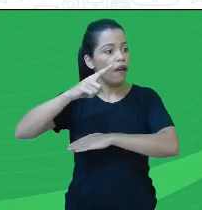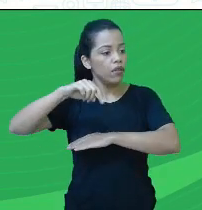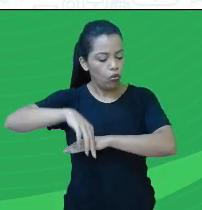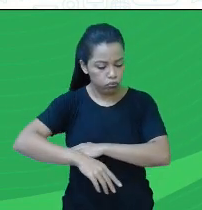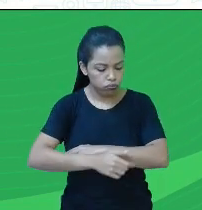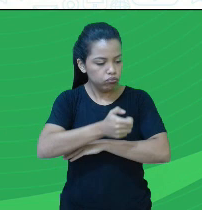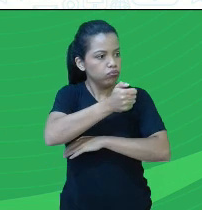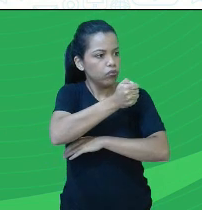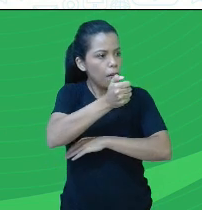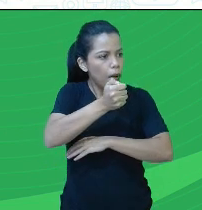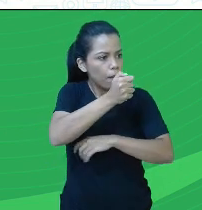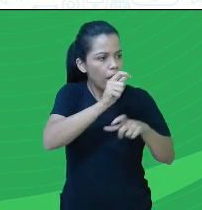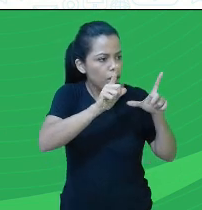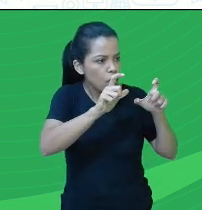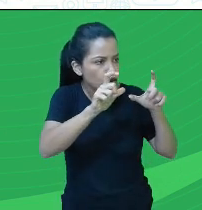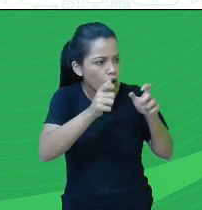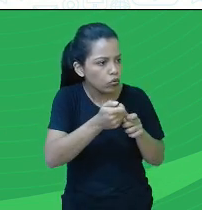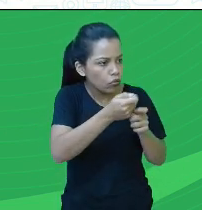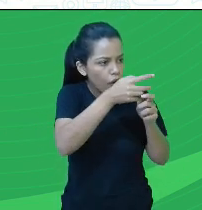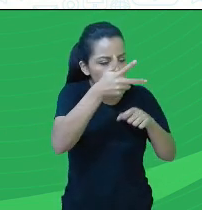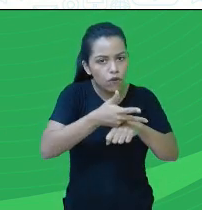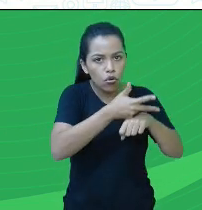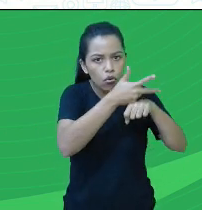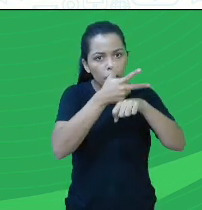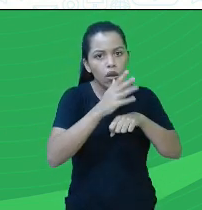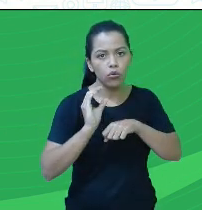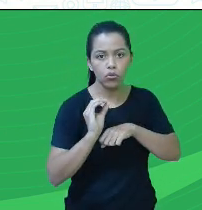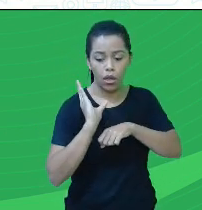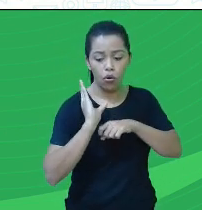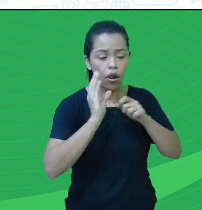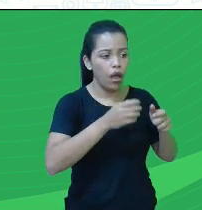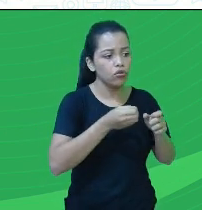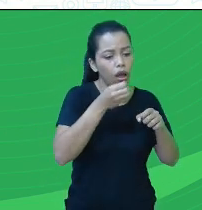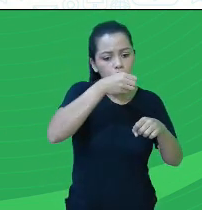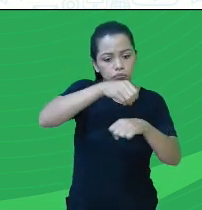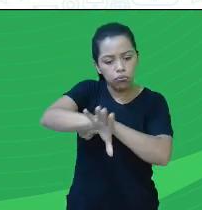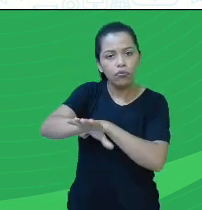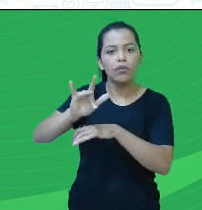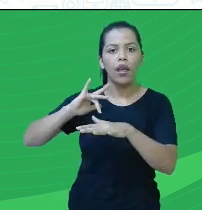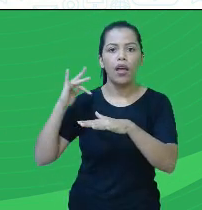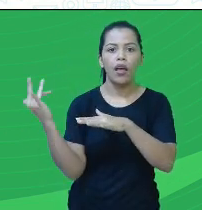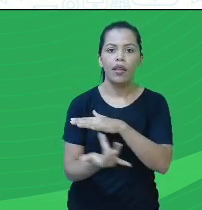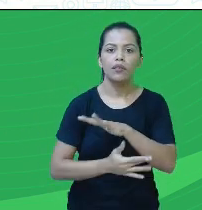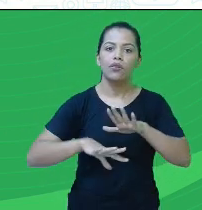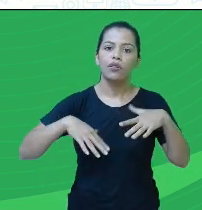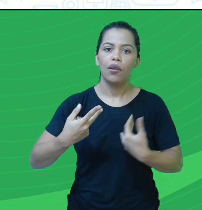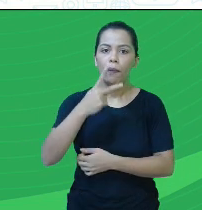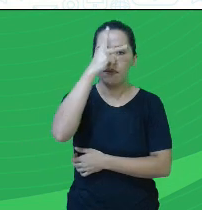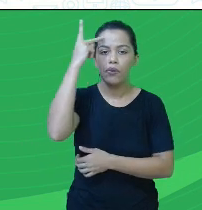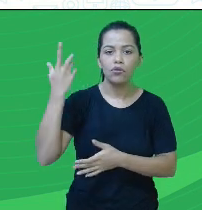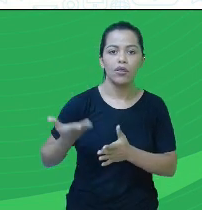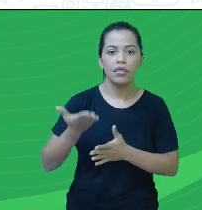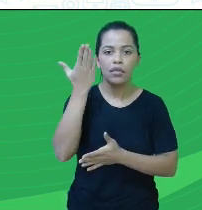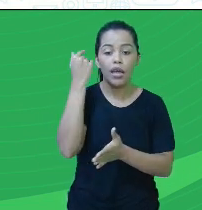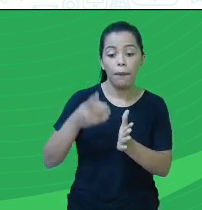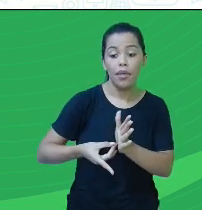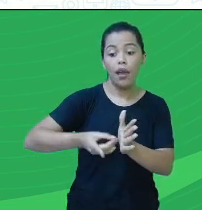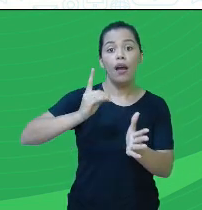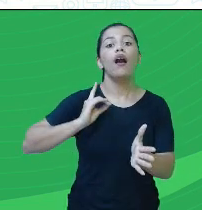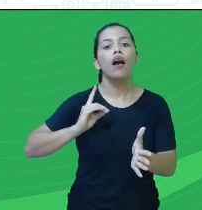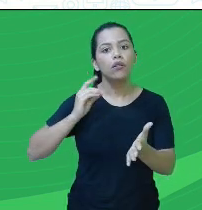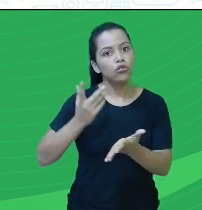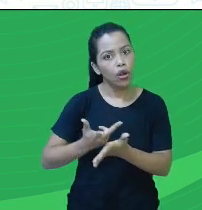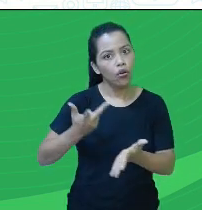coloca nos grupos de aplicativos, já coloca em suas redes sociais, e as pessoas sabem disso antes mesmo de ser noticiado